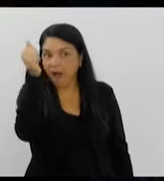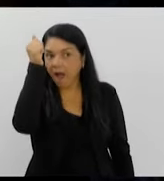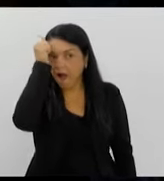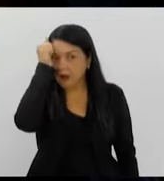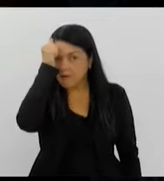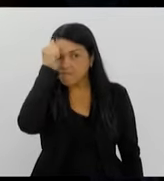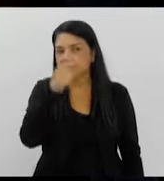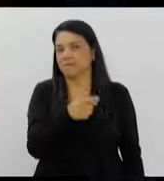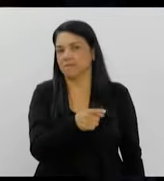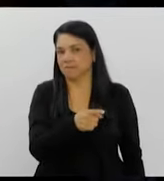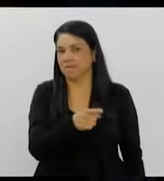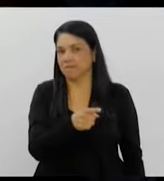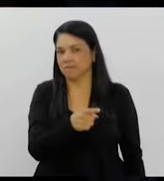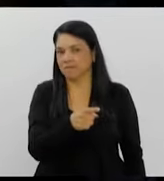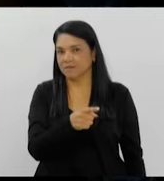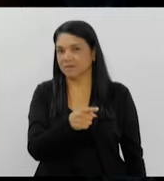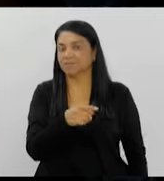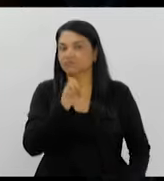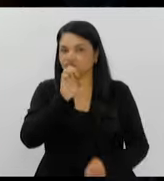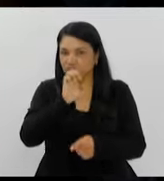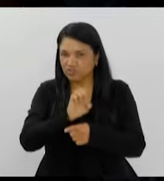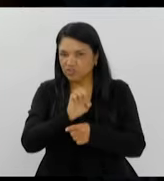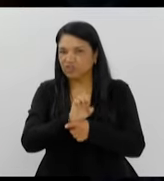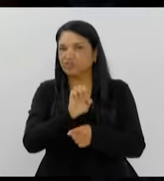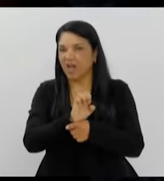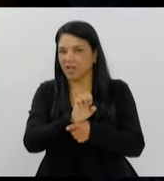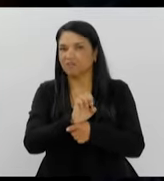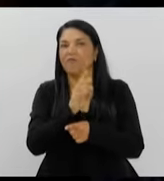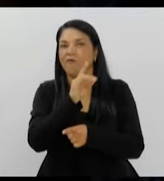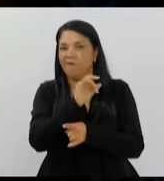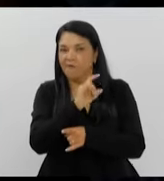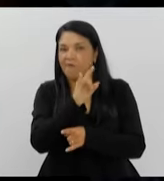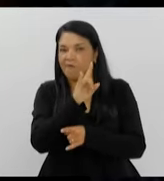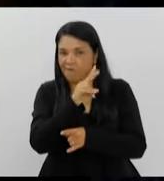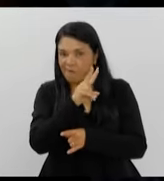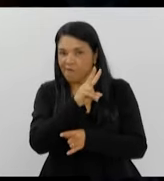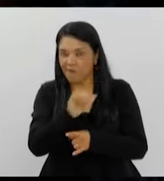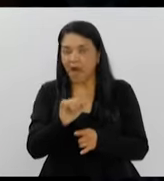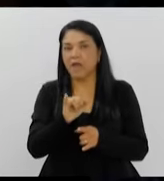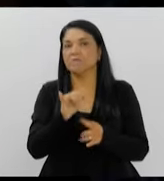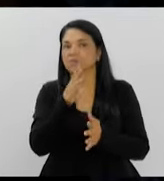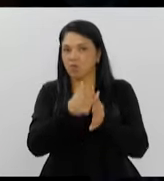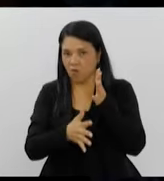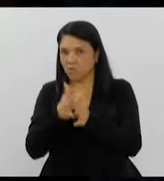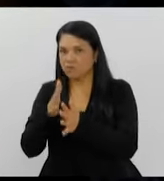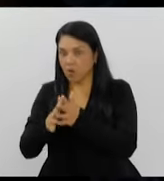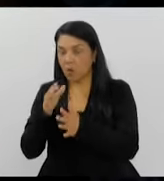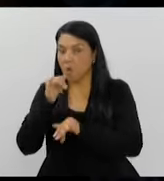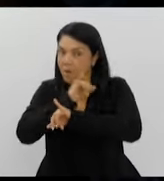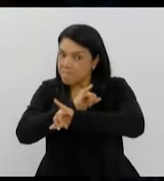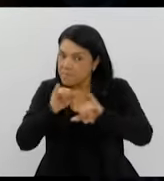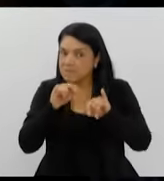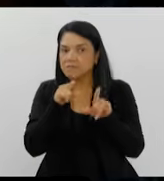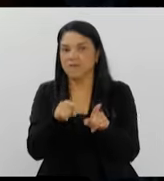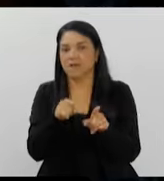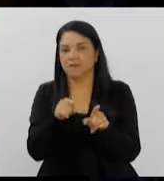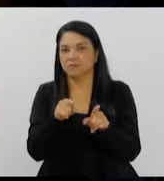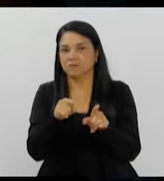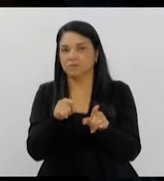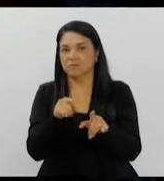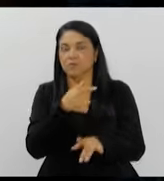profundamente porque esse estado vai virar um inferno é uma mensagem que nós estamos transmitindo